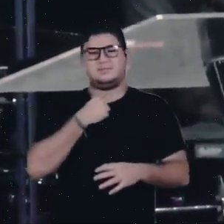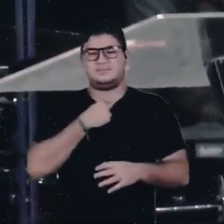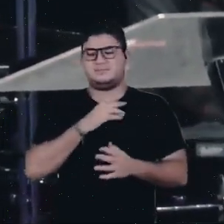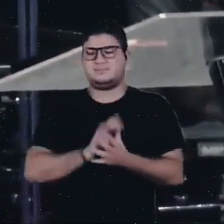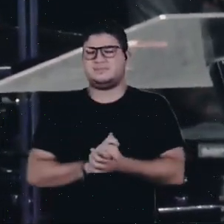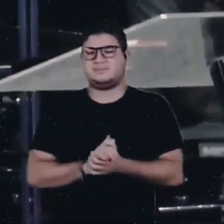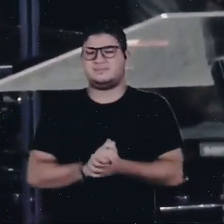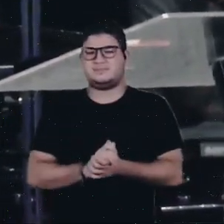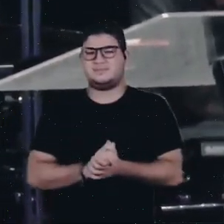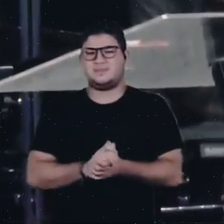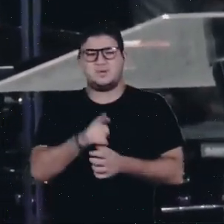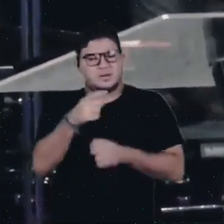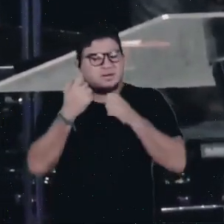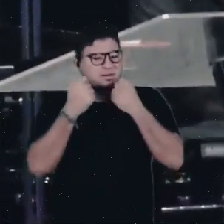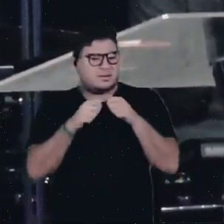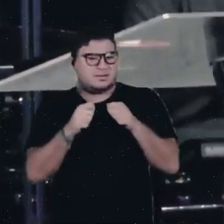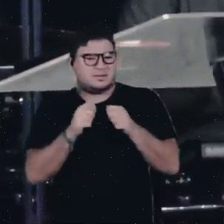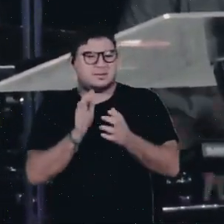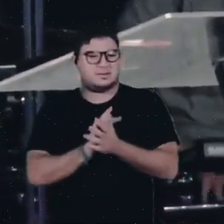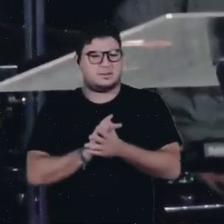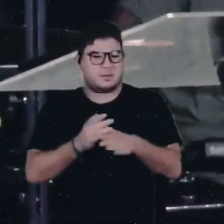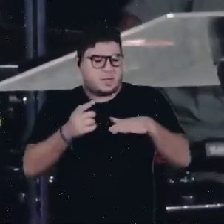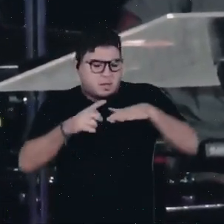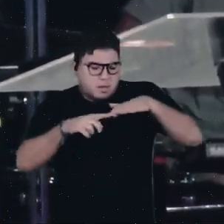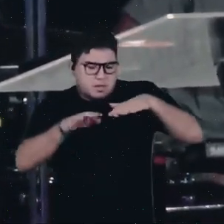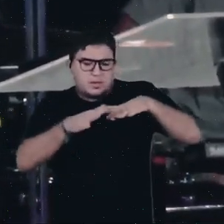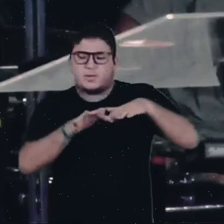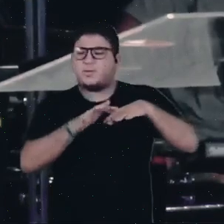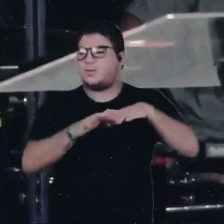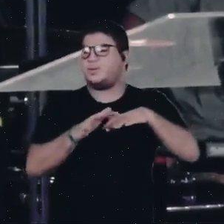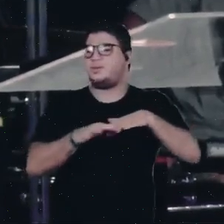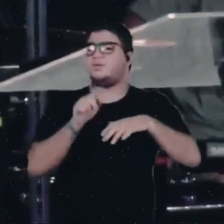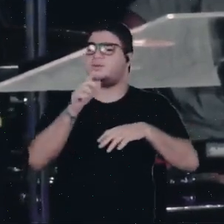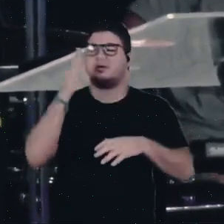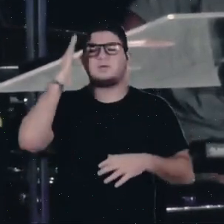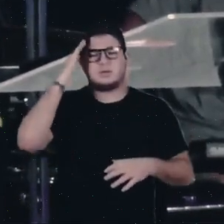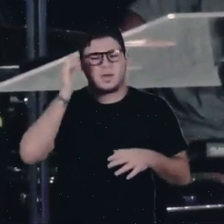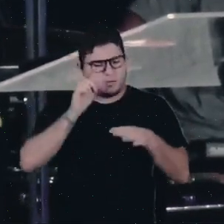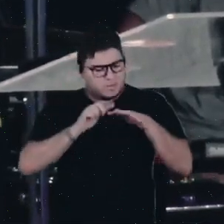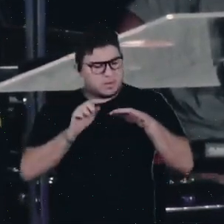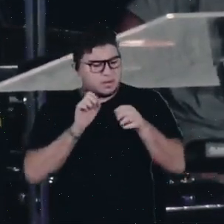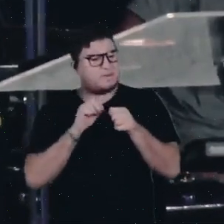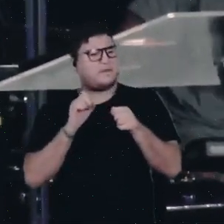Estou dizendo que você precisa levar alguém para fazer seu pé, sua mão. Você sabe fazer? Faz.